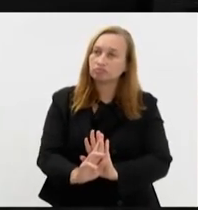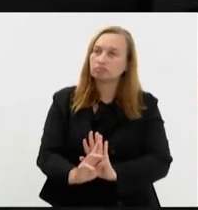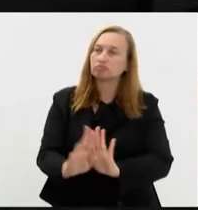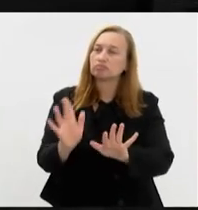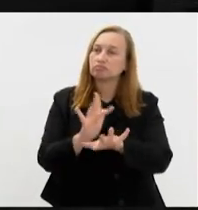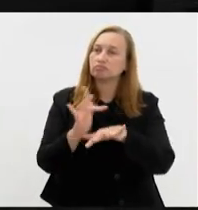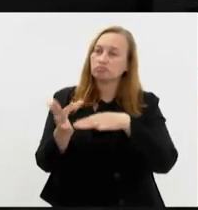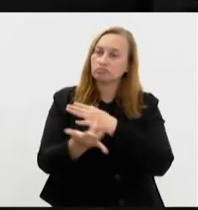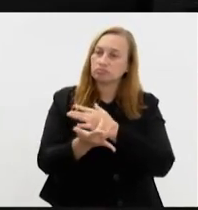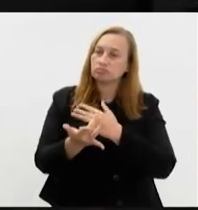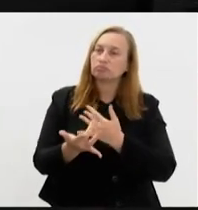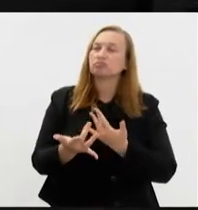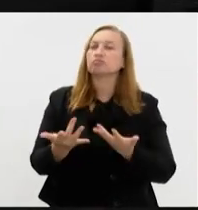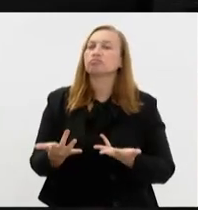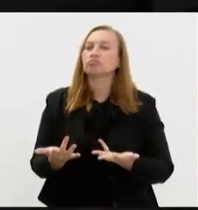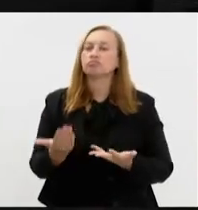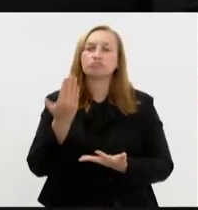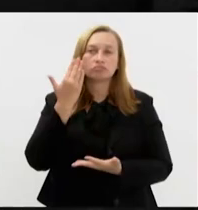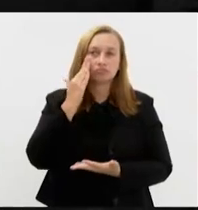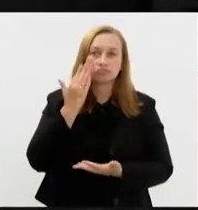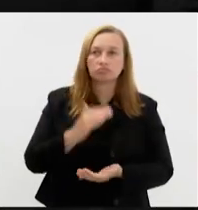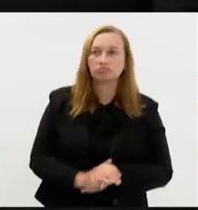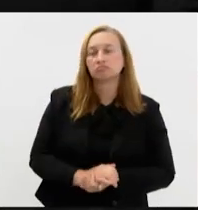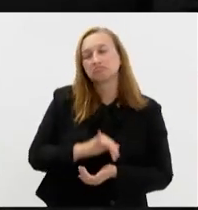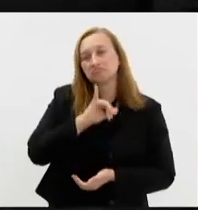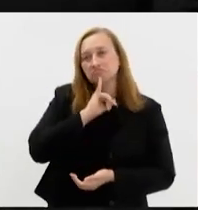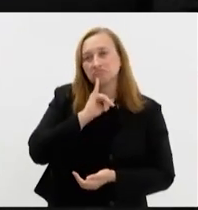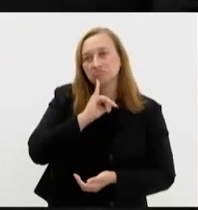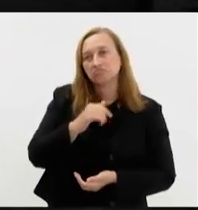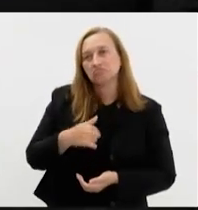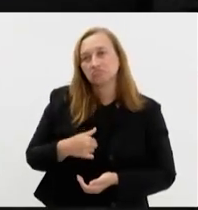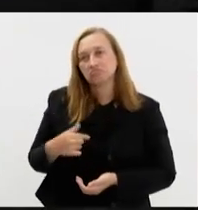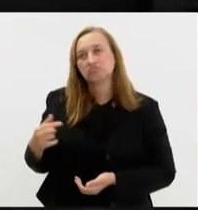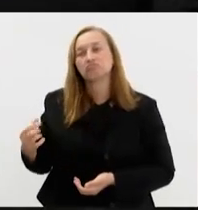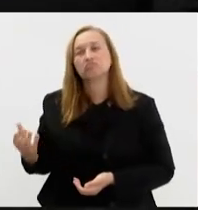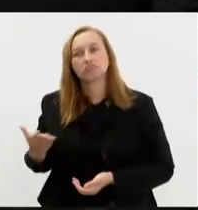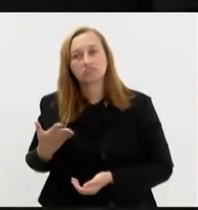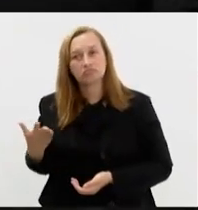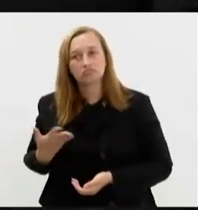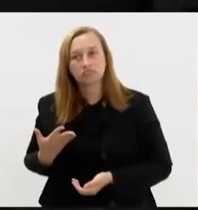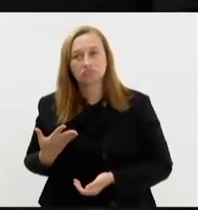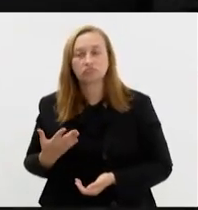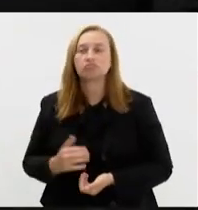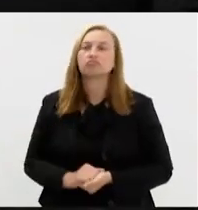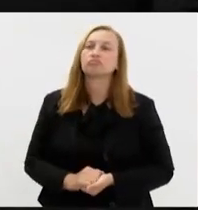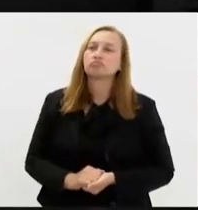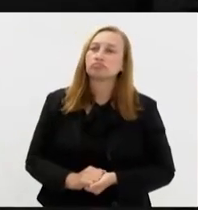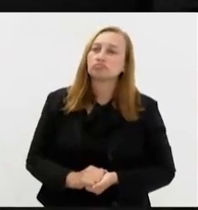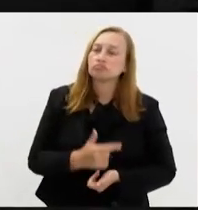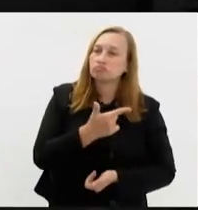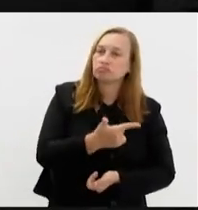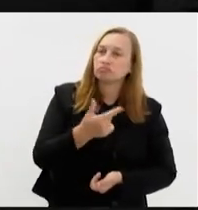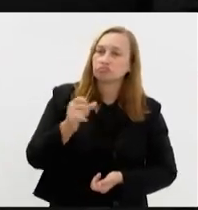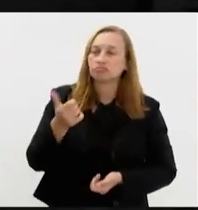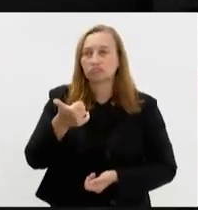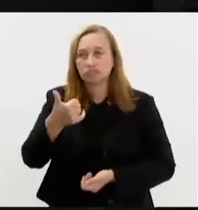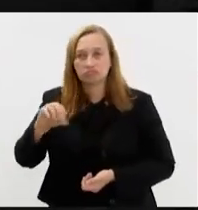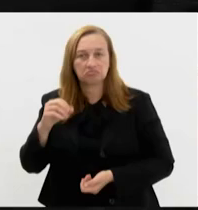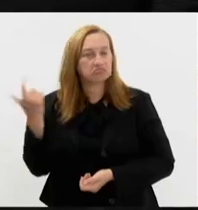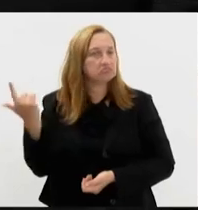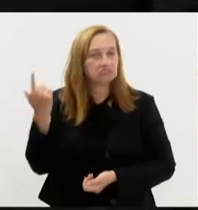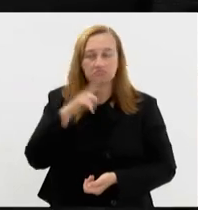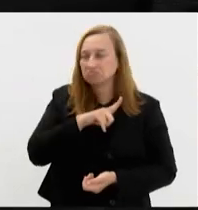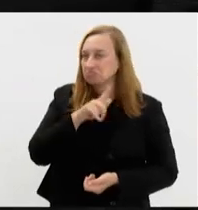de fato efetivar as decisões fui infeliz eu meu saudoso amigo boente e ayub em 2010 porque não conseguimos pelo